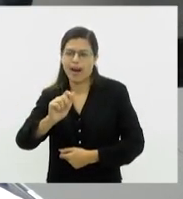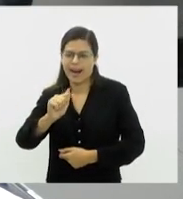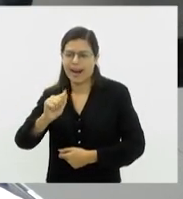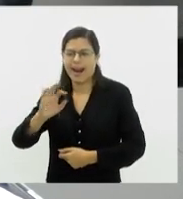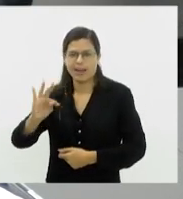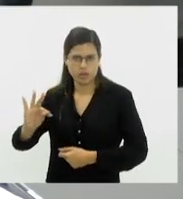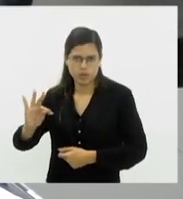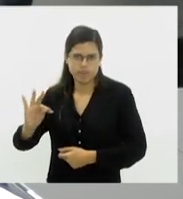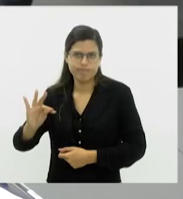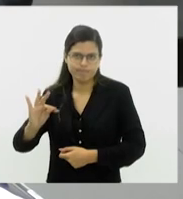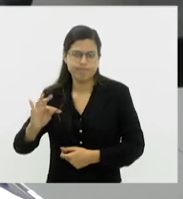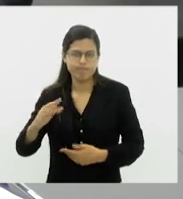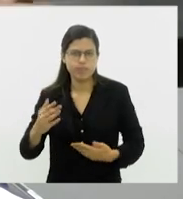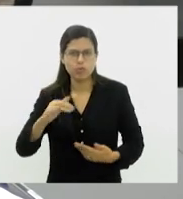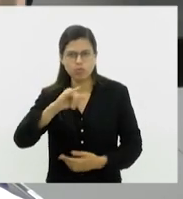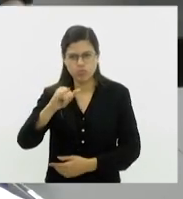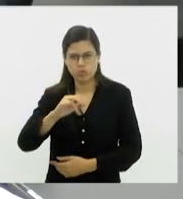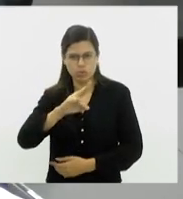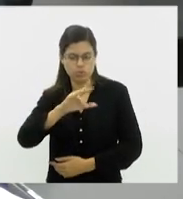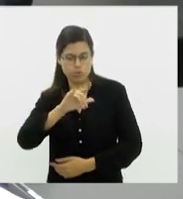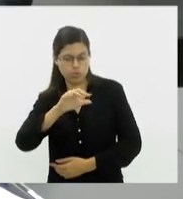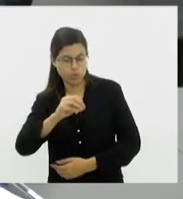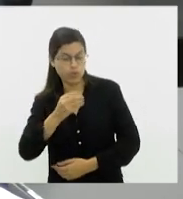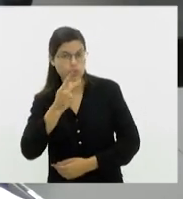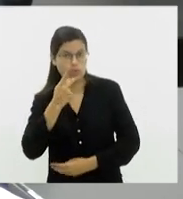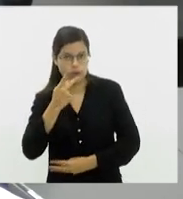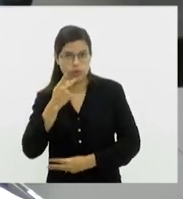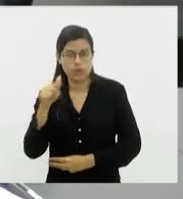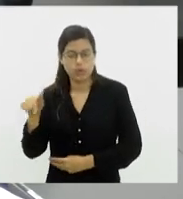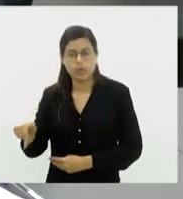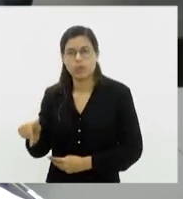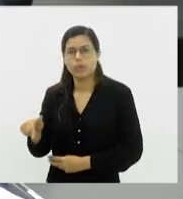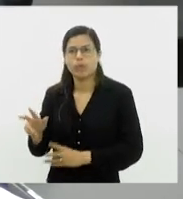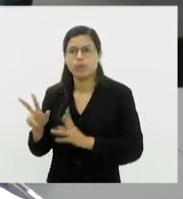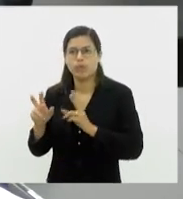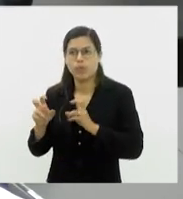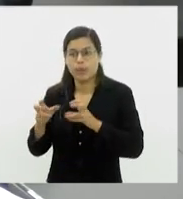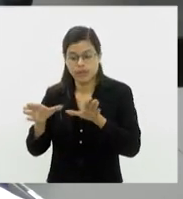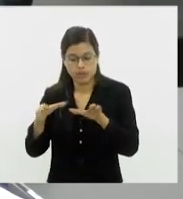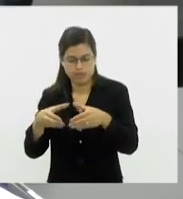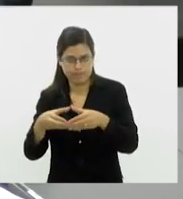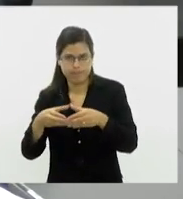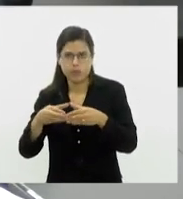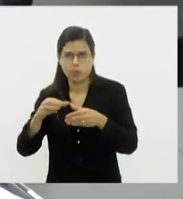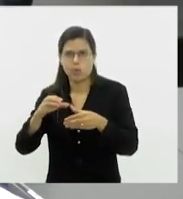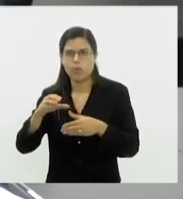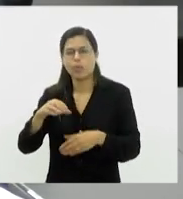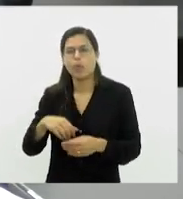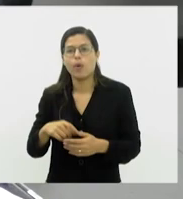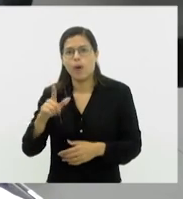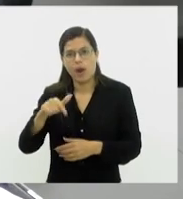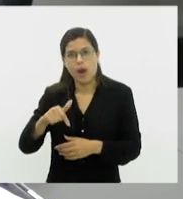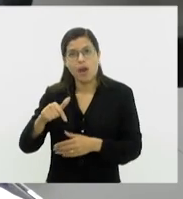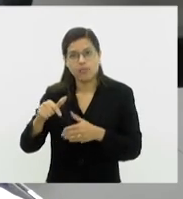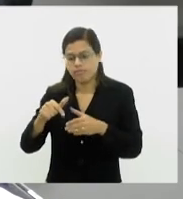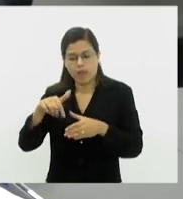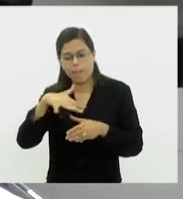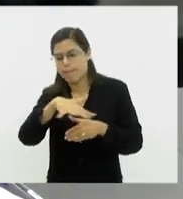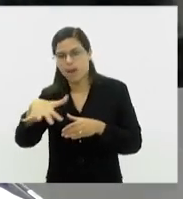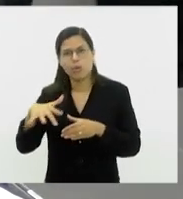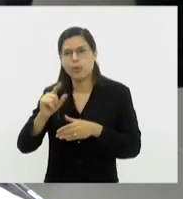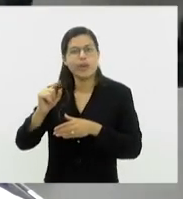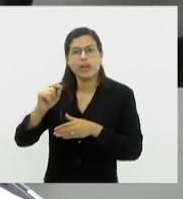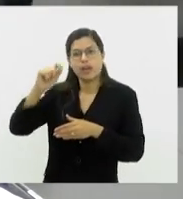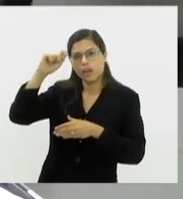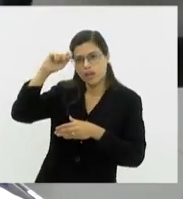Júlio colocou aqui com grande propriedade né Essa comissão aqui é formado por pardos e negros e